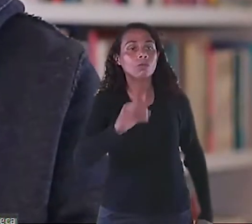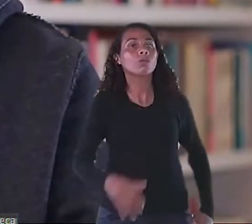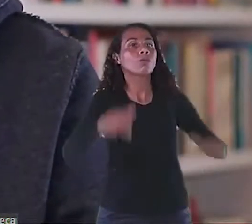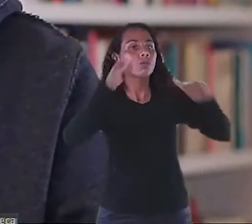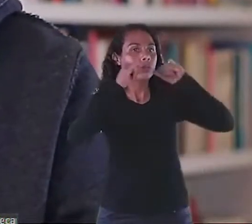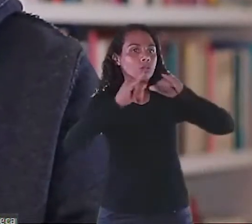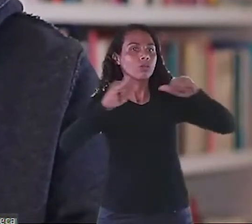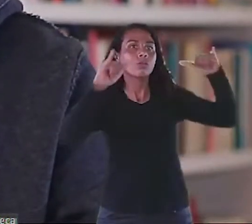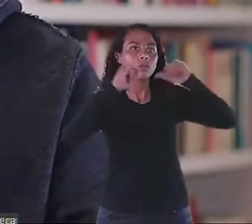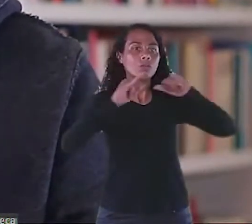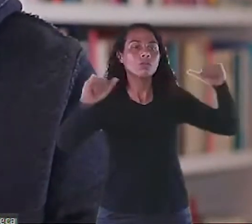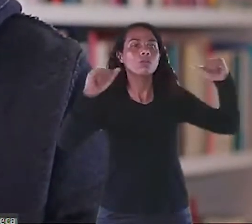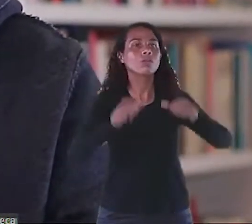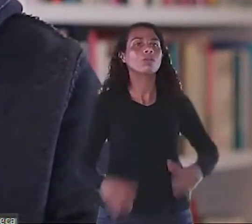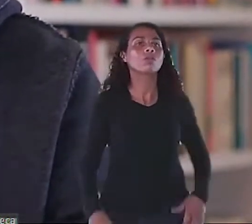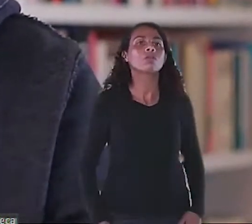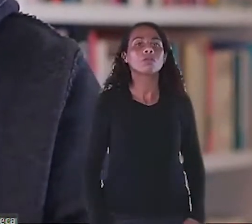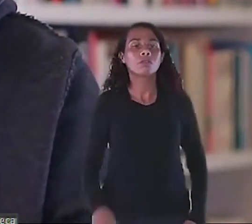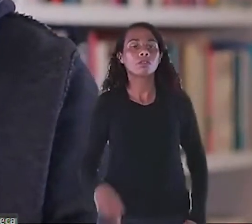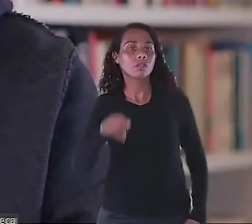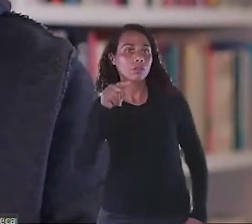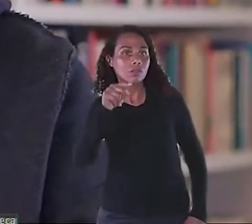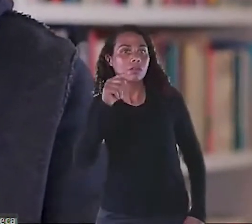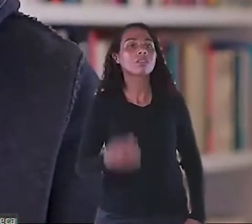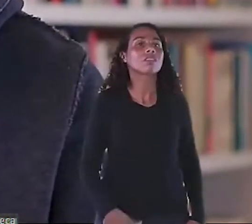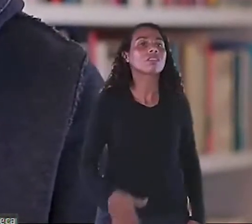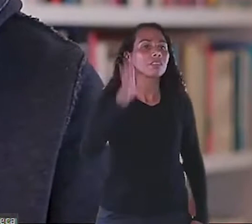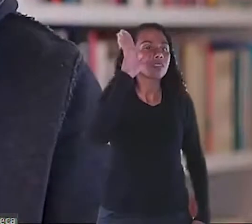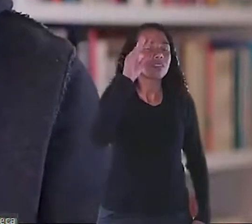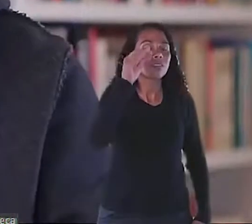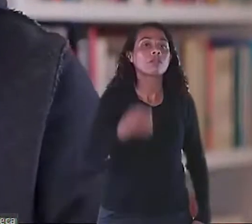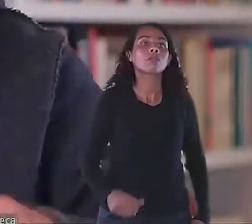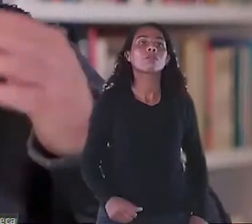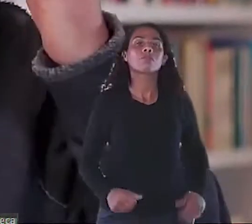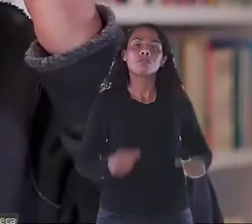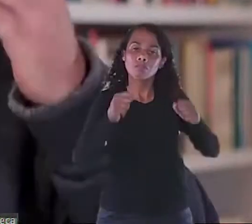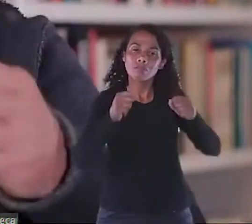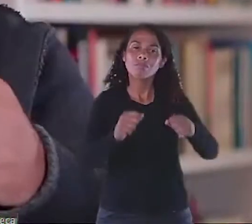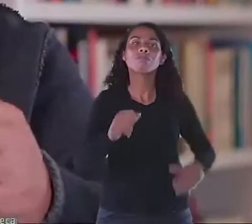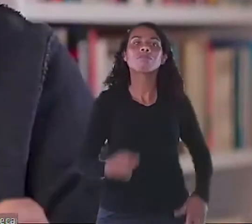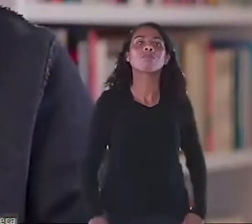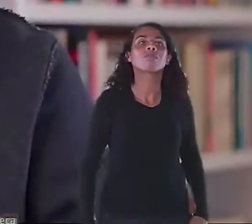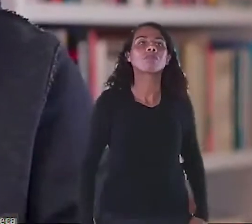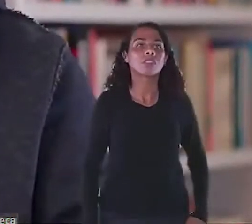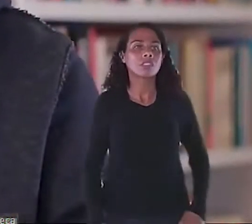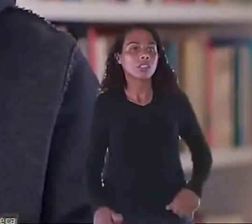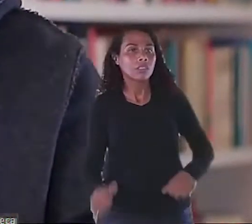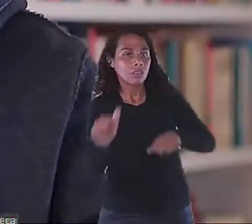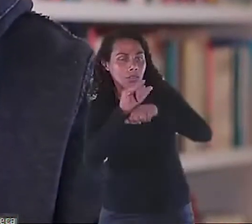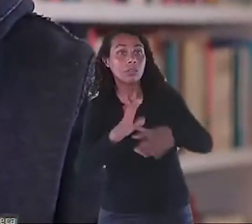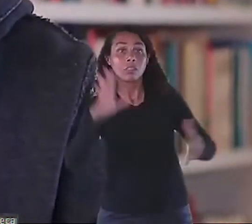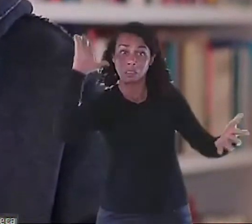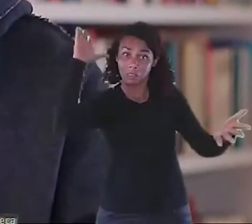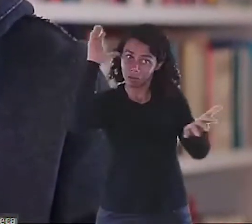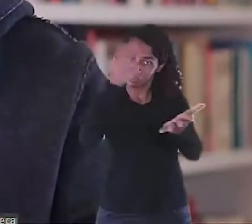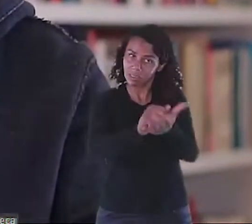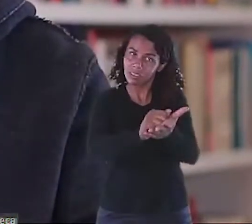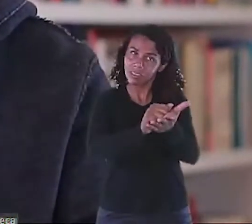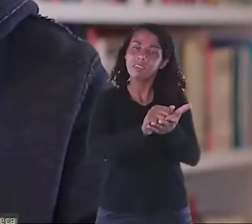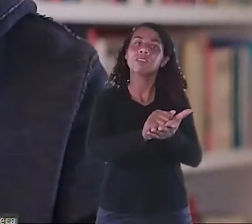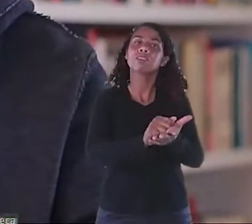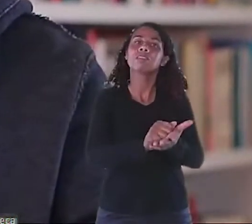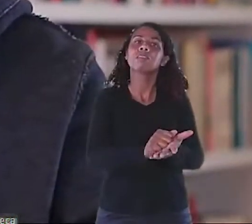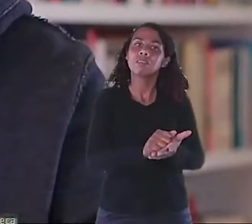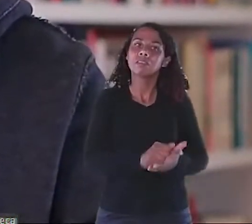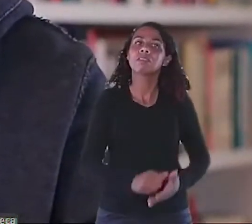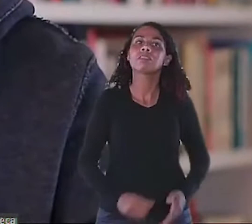tempo. Então, podem maratonar o tempo que quiser, inscrevam-se no canal, marquem o sino aí para